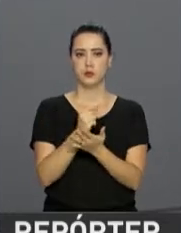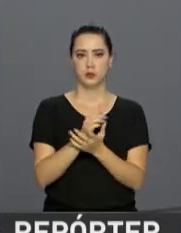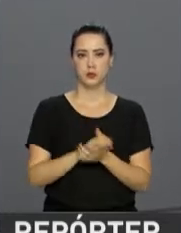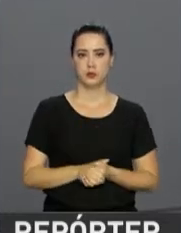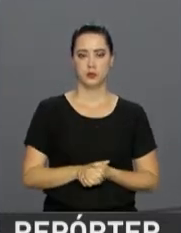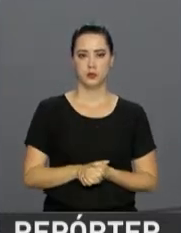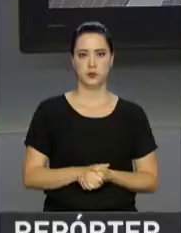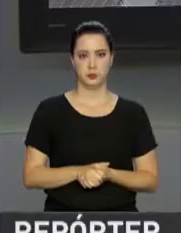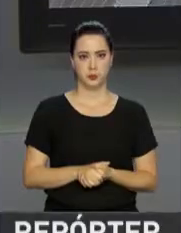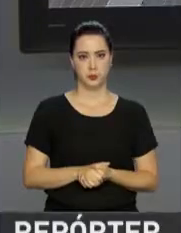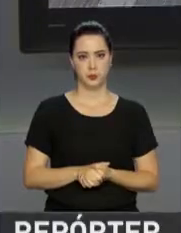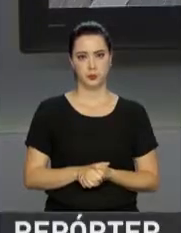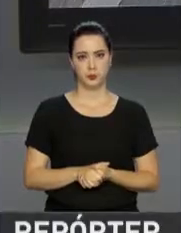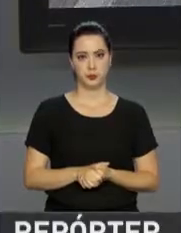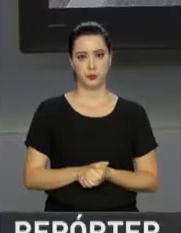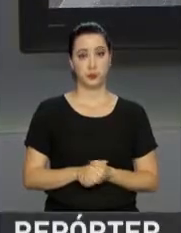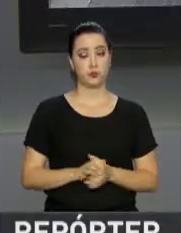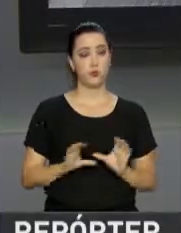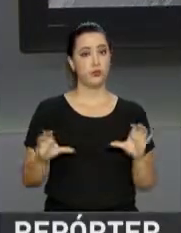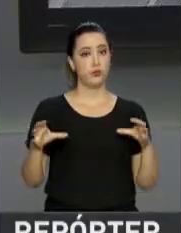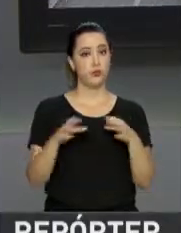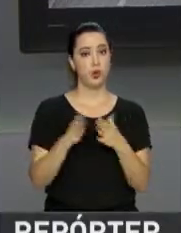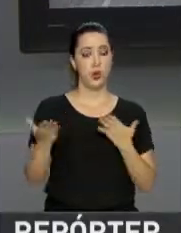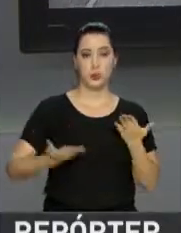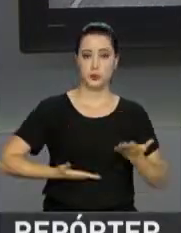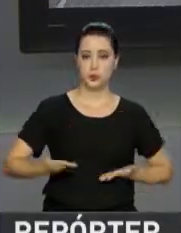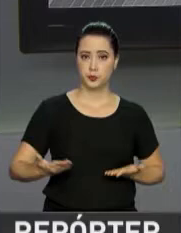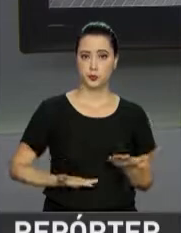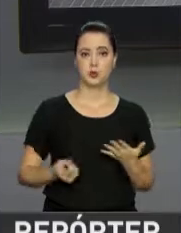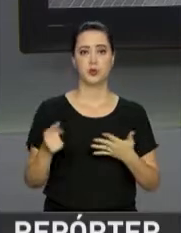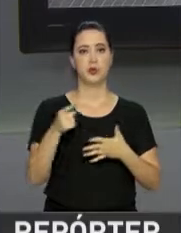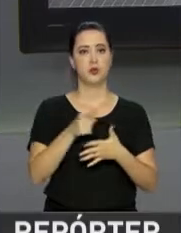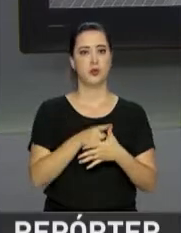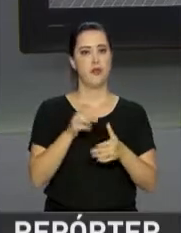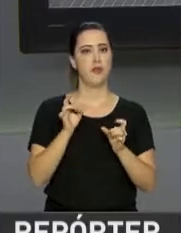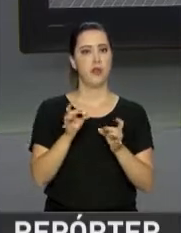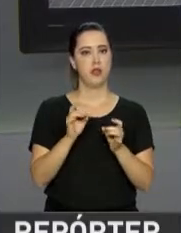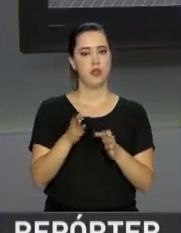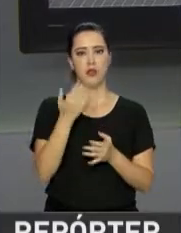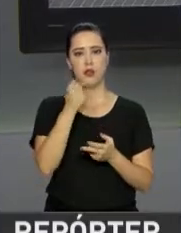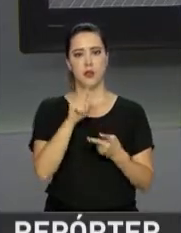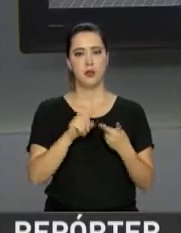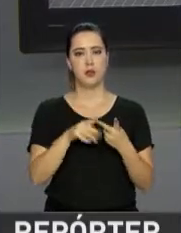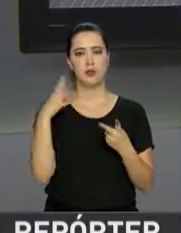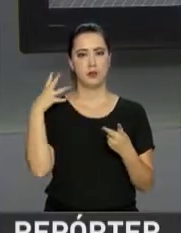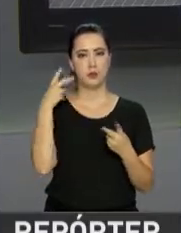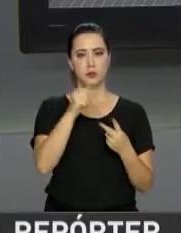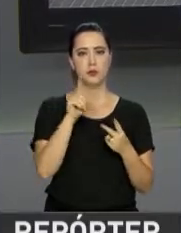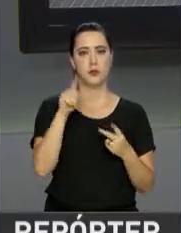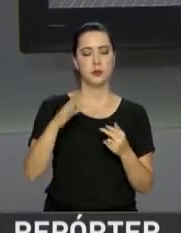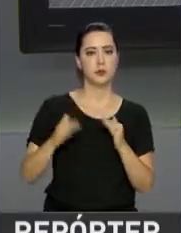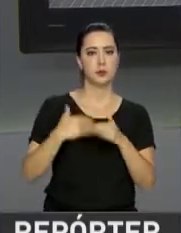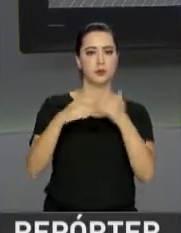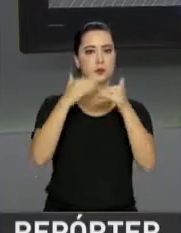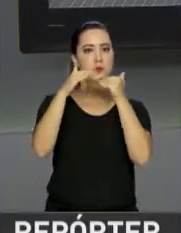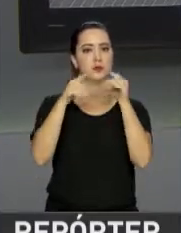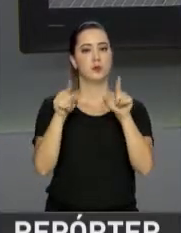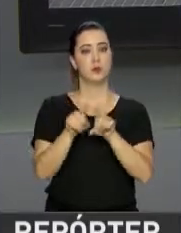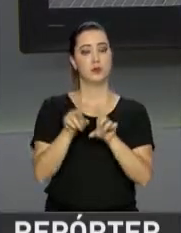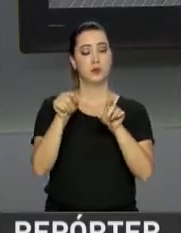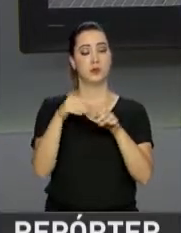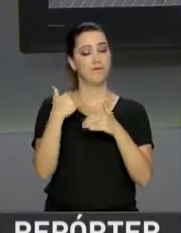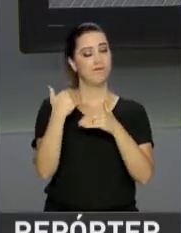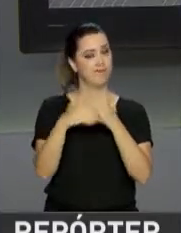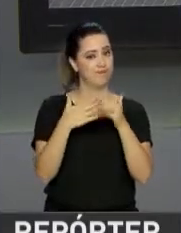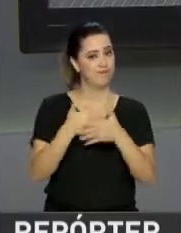comercial. O setor de serviços, que inclui comércio, alimentação e beleza, é o que mais se destaca quando